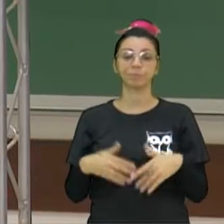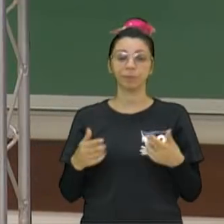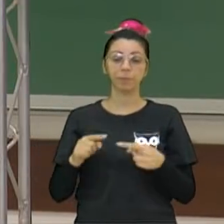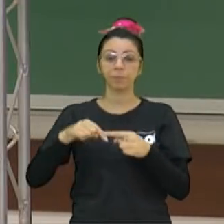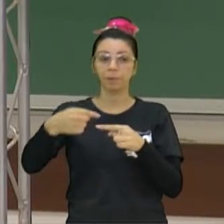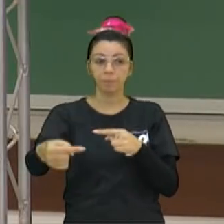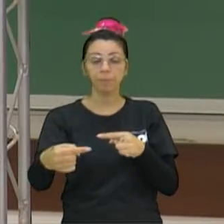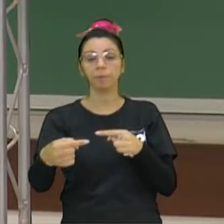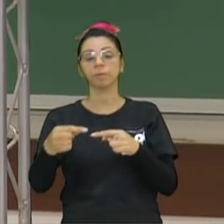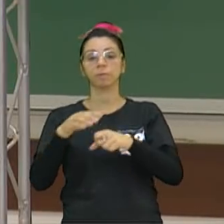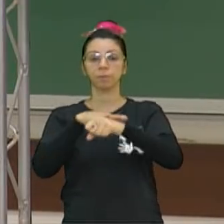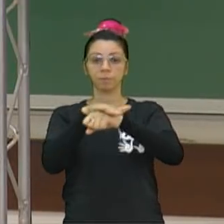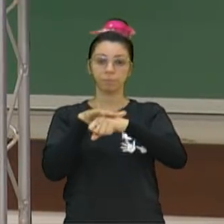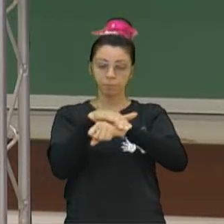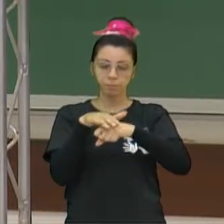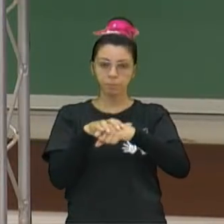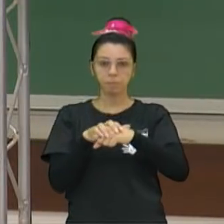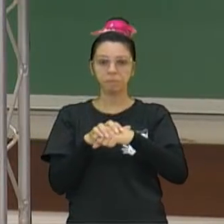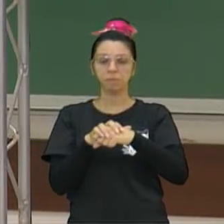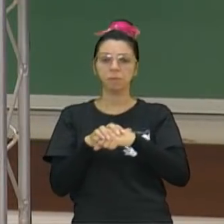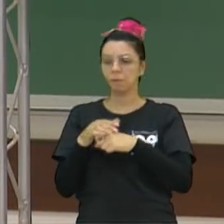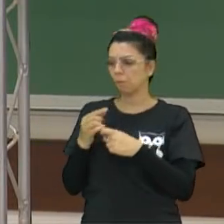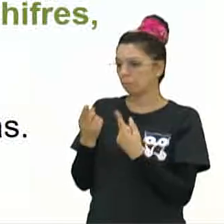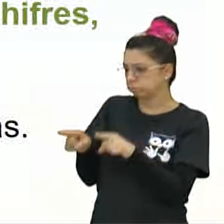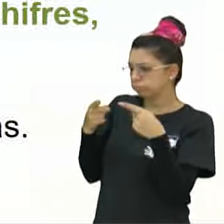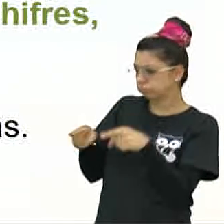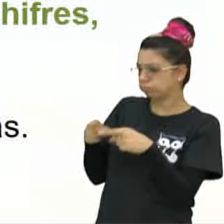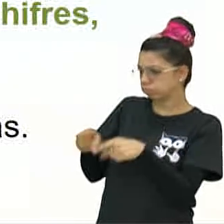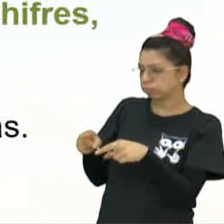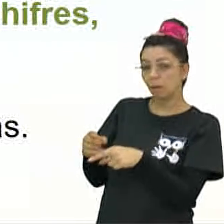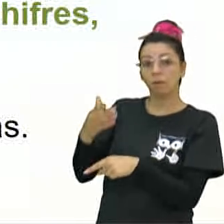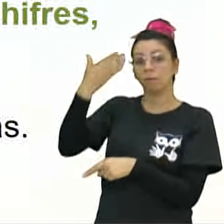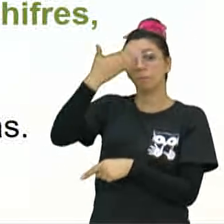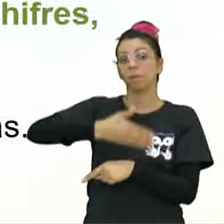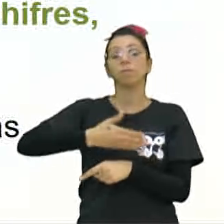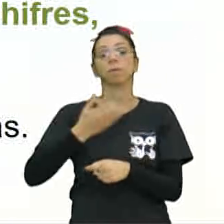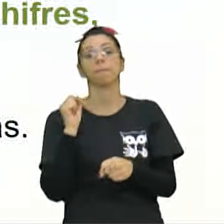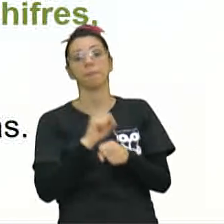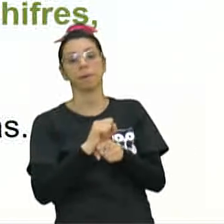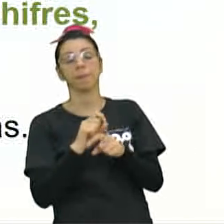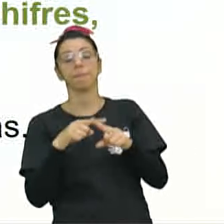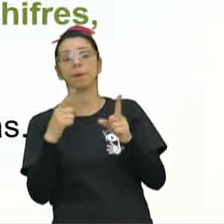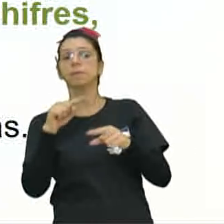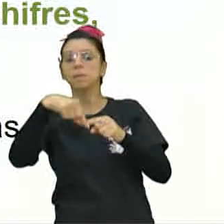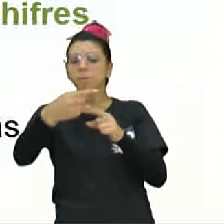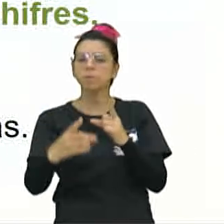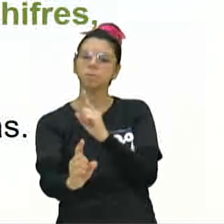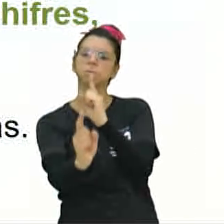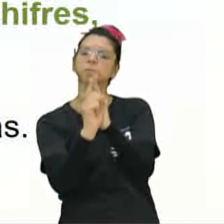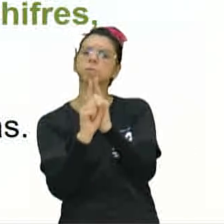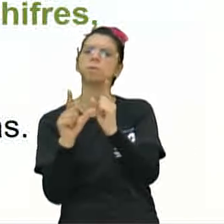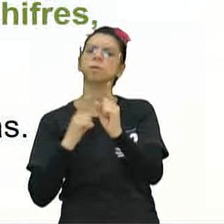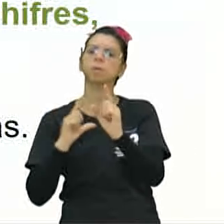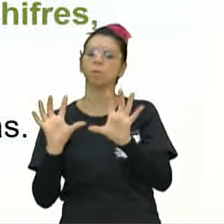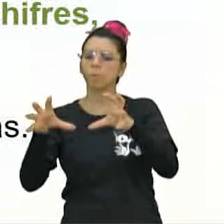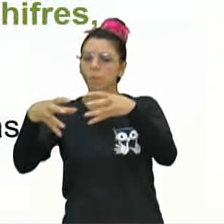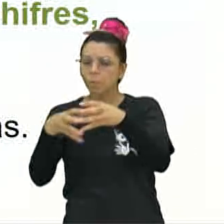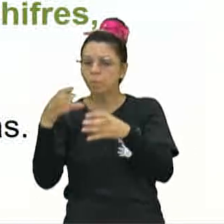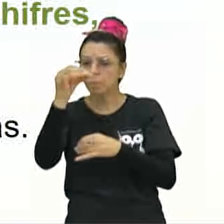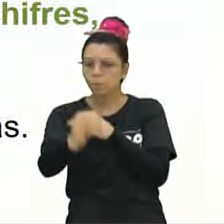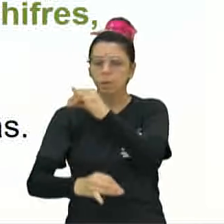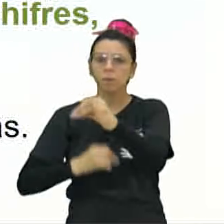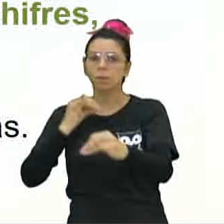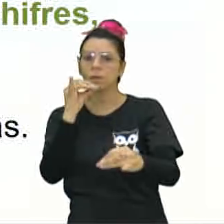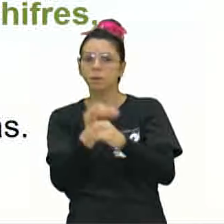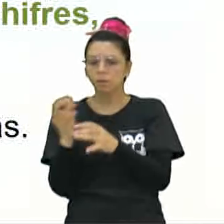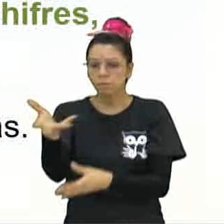dessa conversa, as provocações na minha frente pararam. Mas eu descobri que havia uma comunidade em um site de